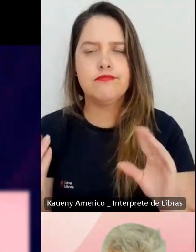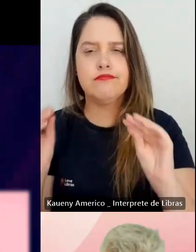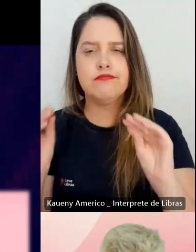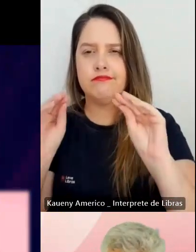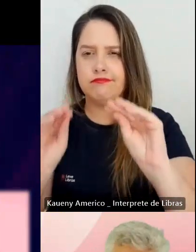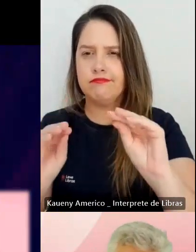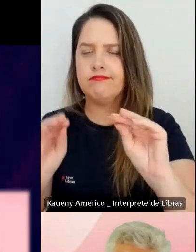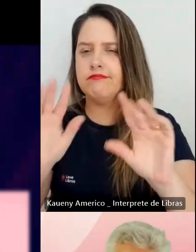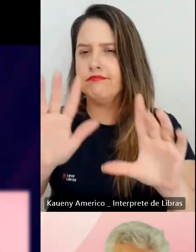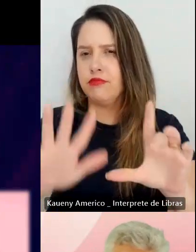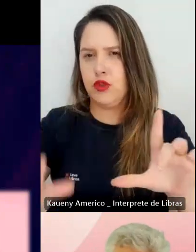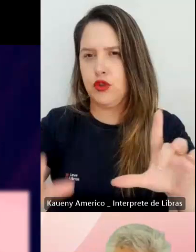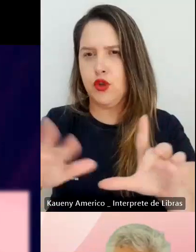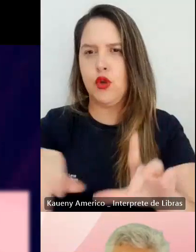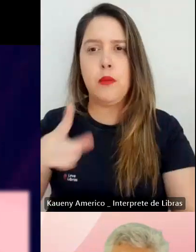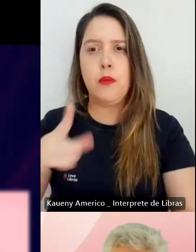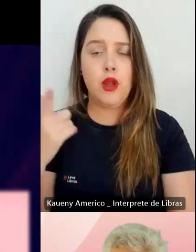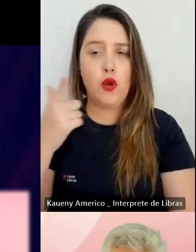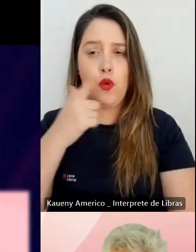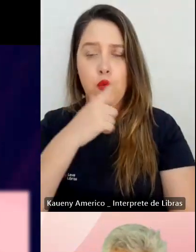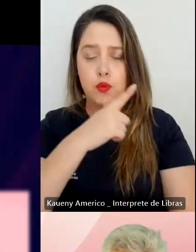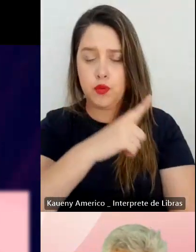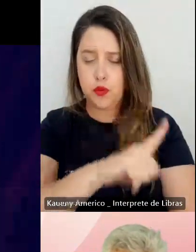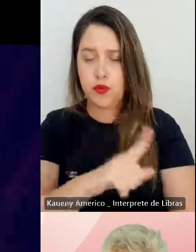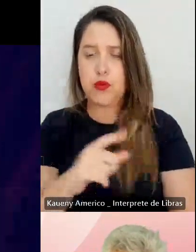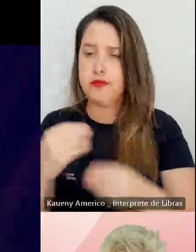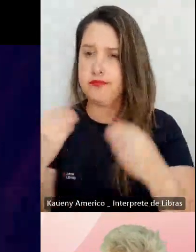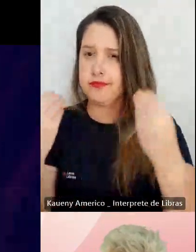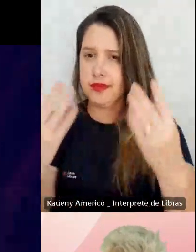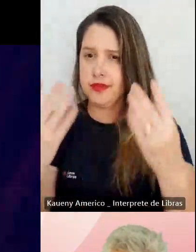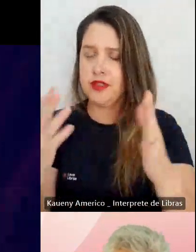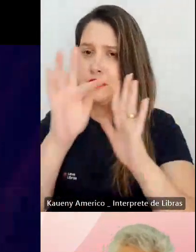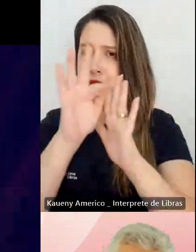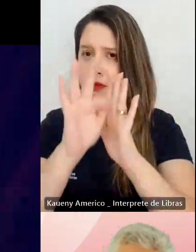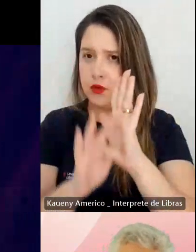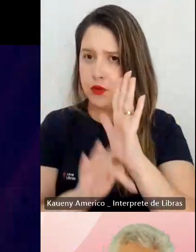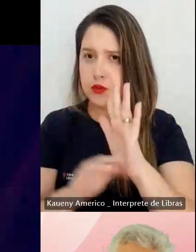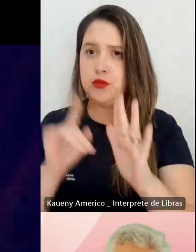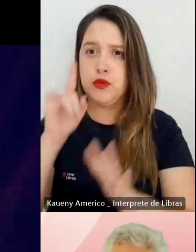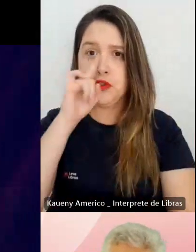para a gente conseguir gravar esses fatores de risco.